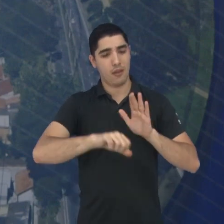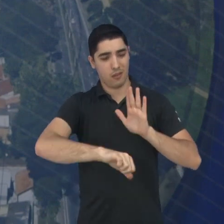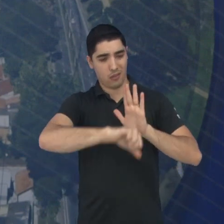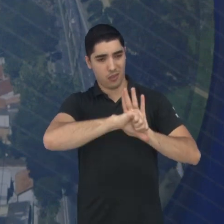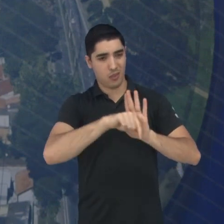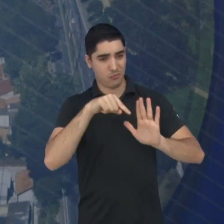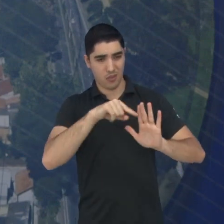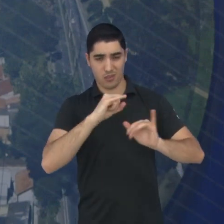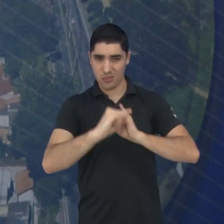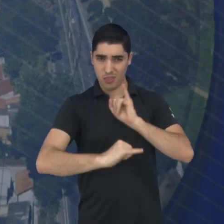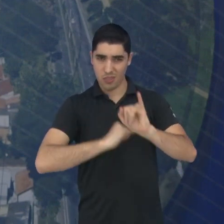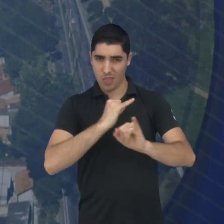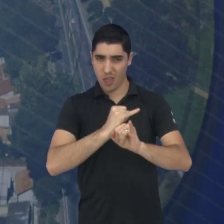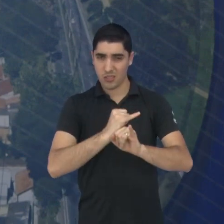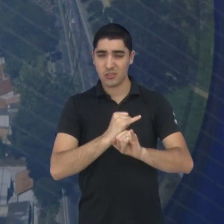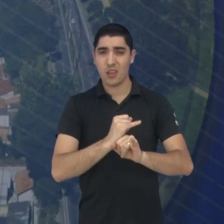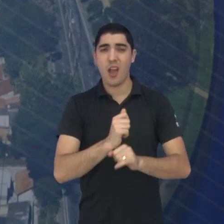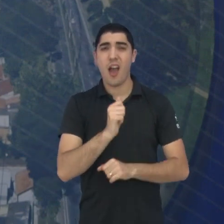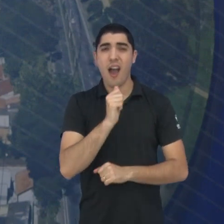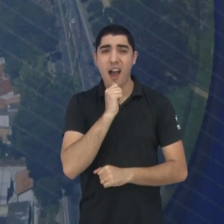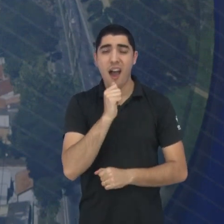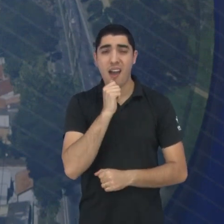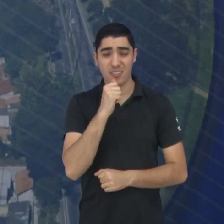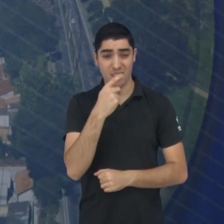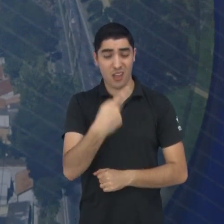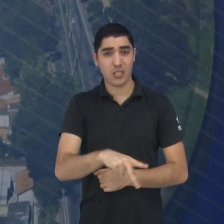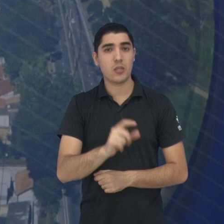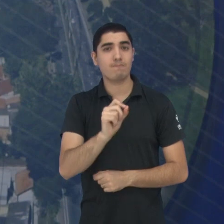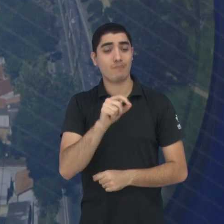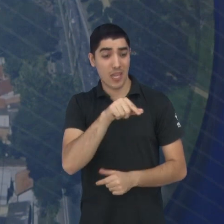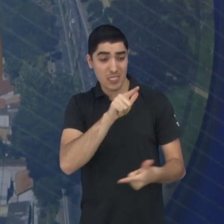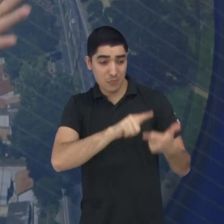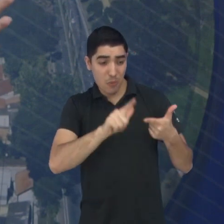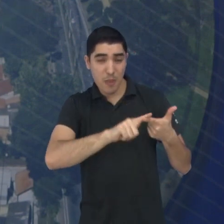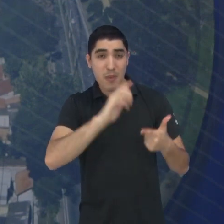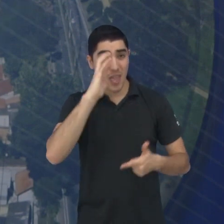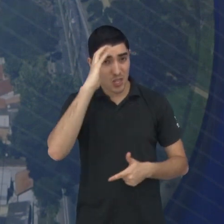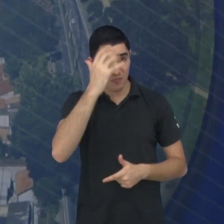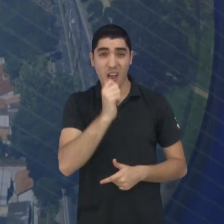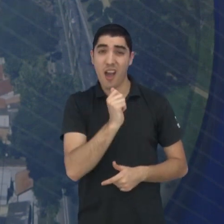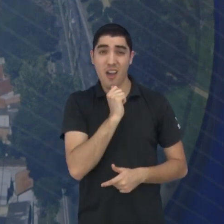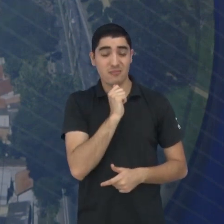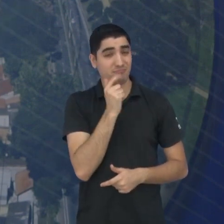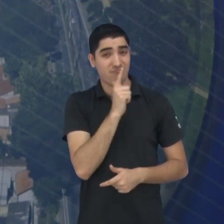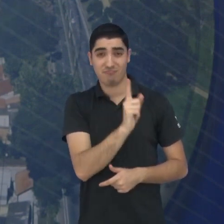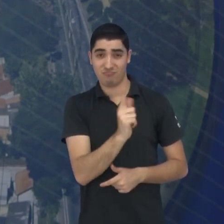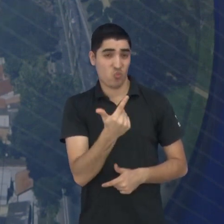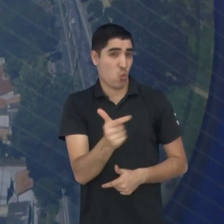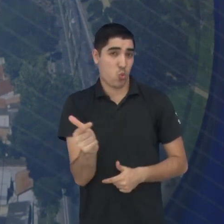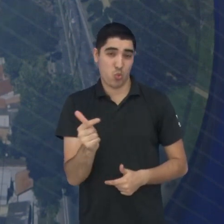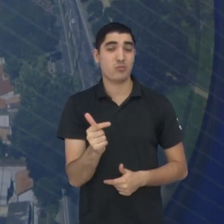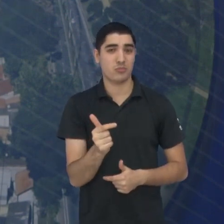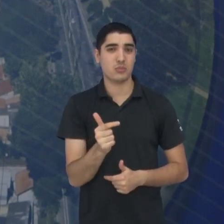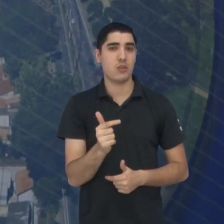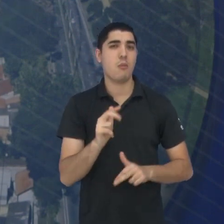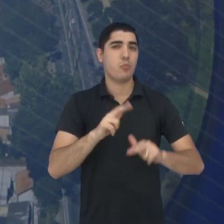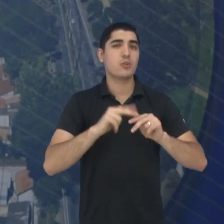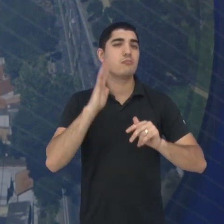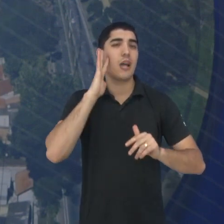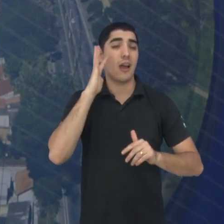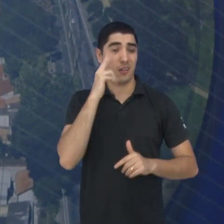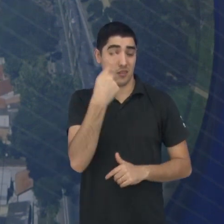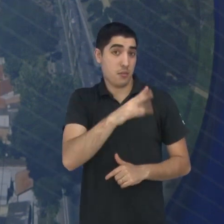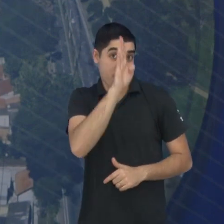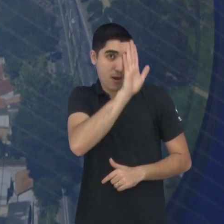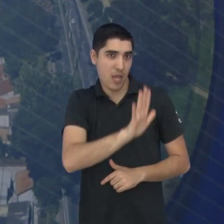a gente ainda está muito aquém no quesito resolução, não é mesmo? Isso a nível internacional, mas trazendo para a nossa realidade aqui, Brasil,